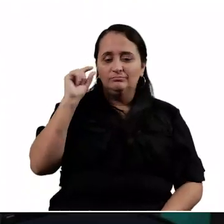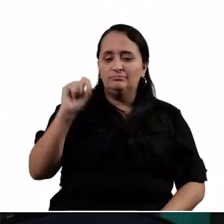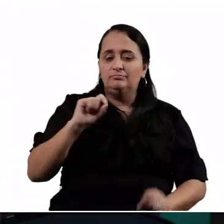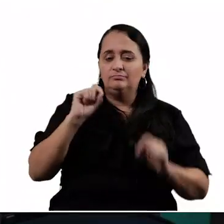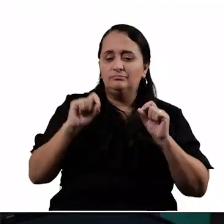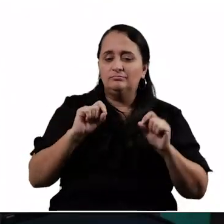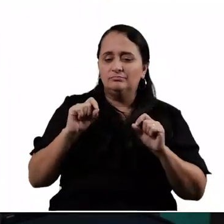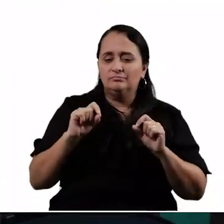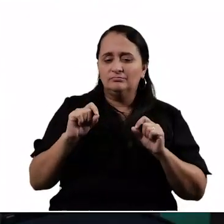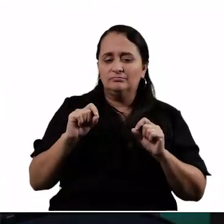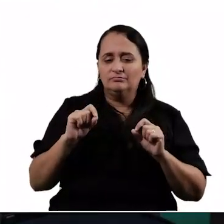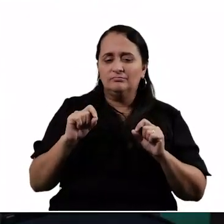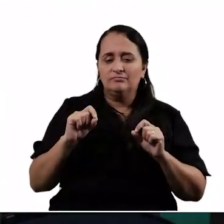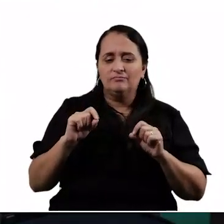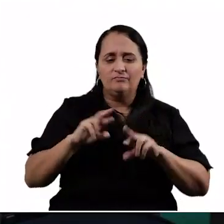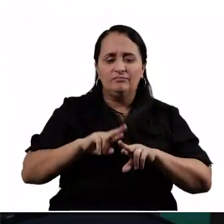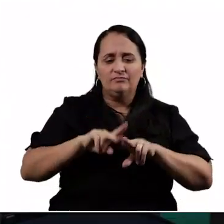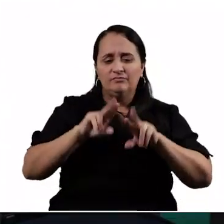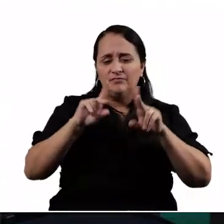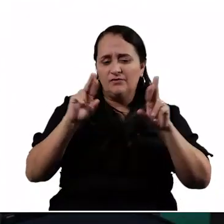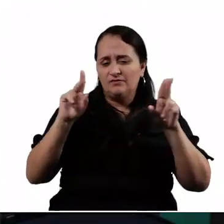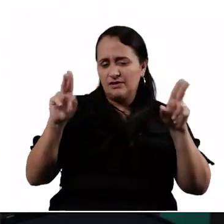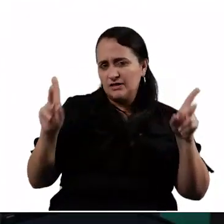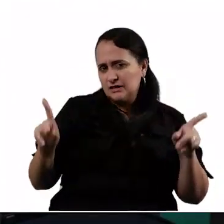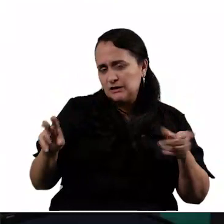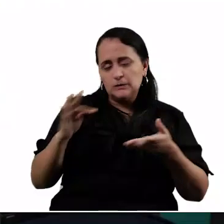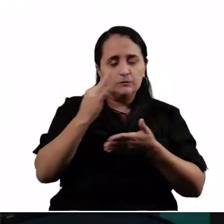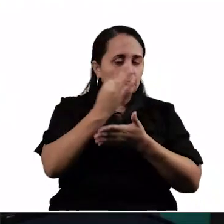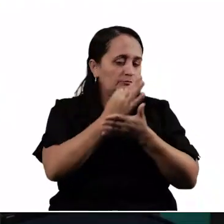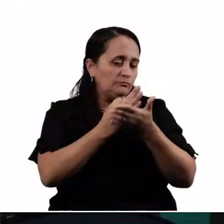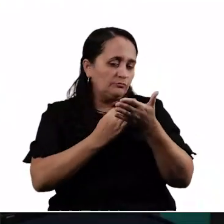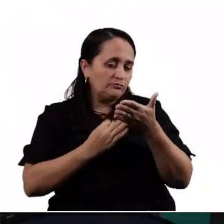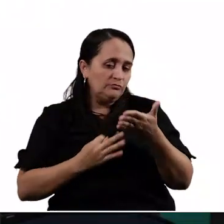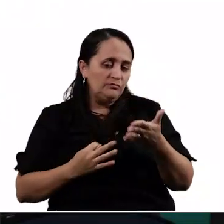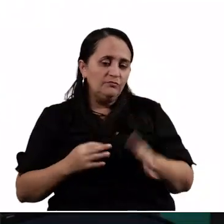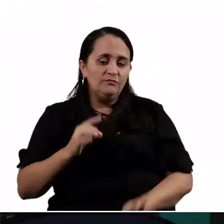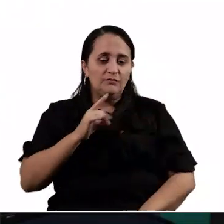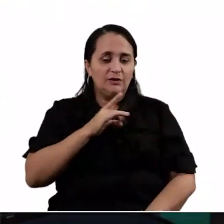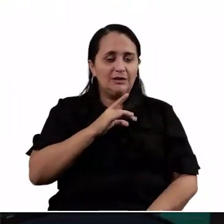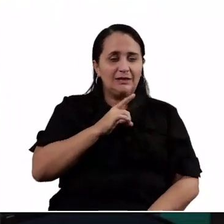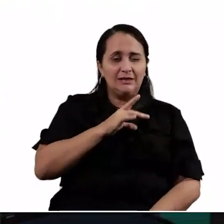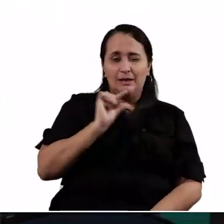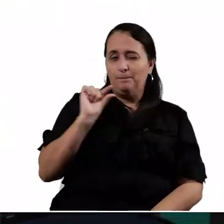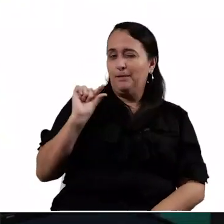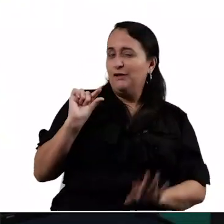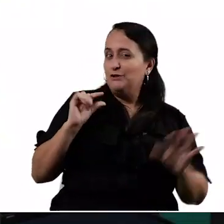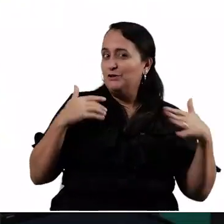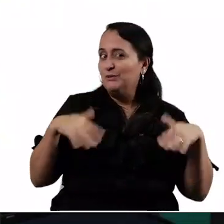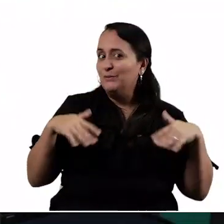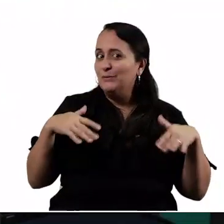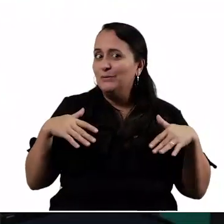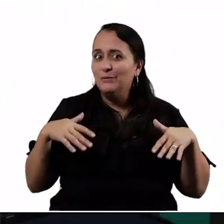além de ter uma variação né nos texto dá aquele medinho aquele suspense para vocês